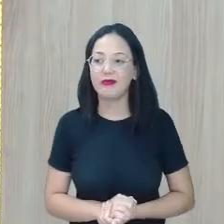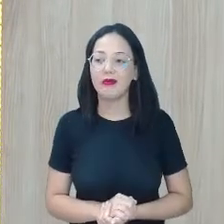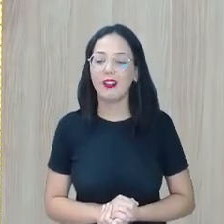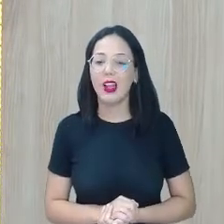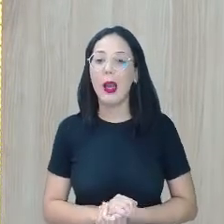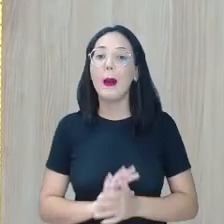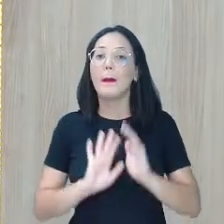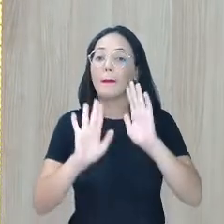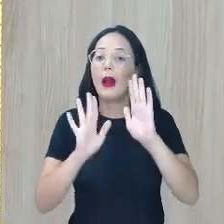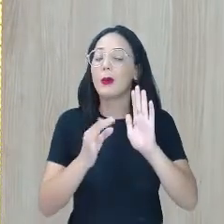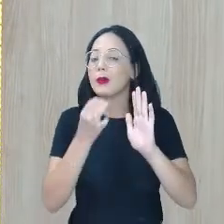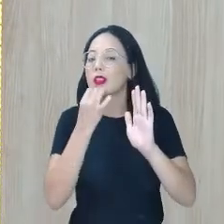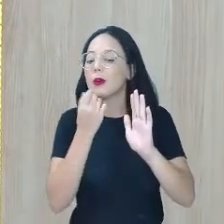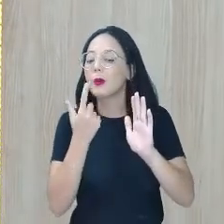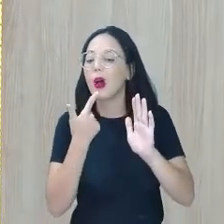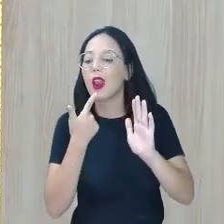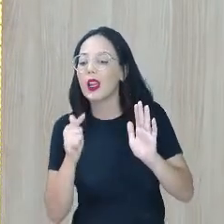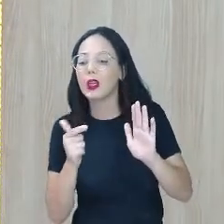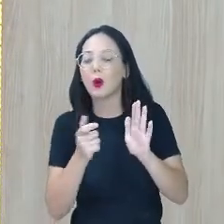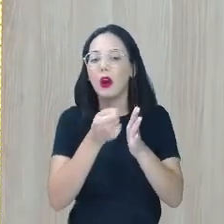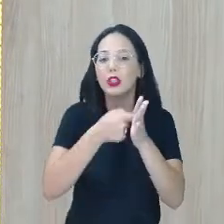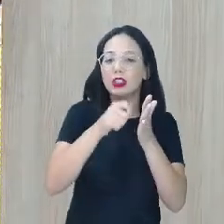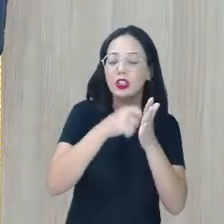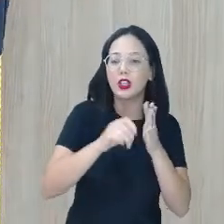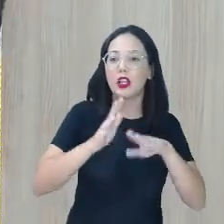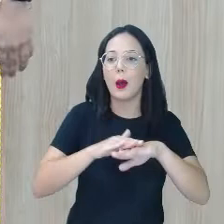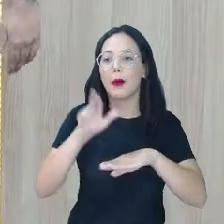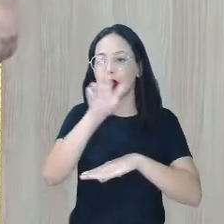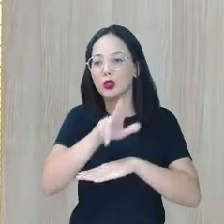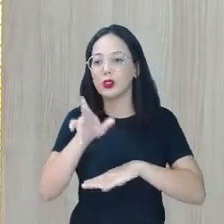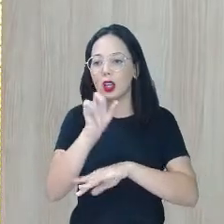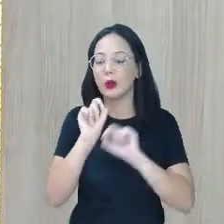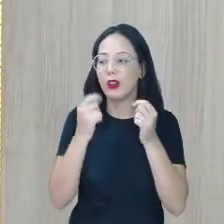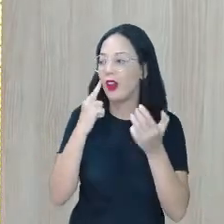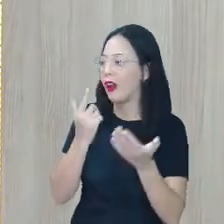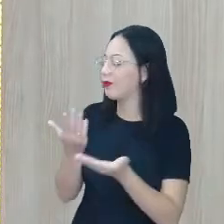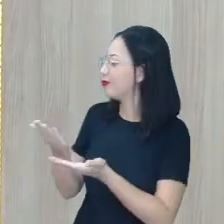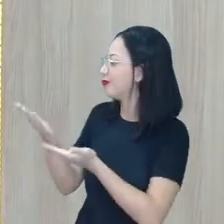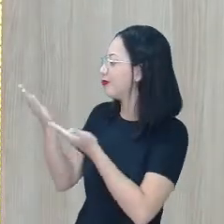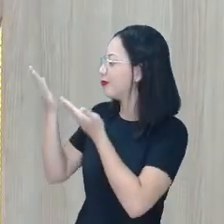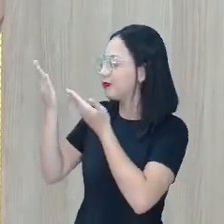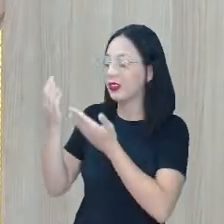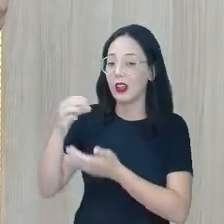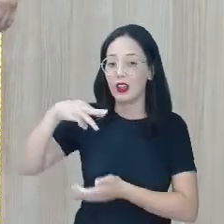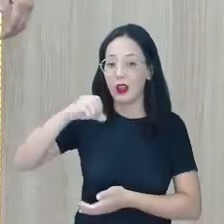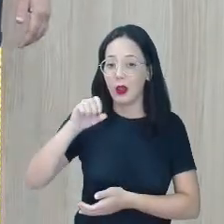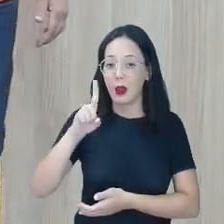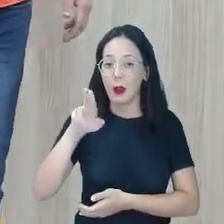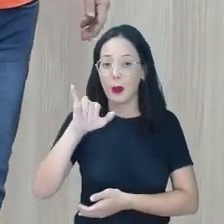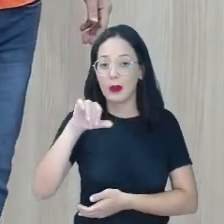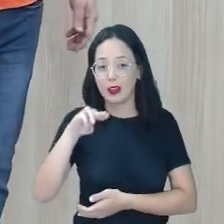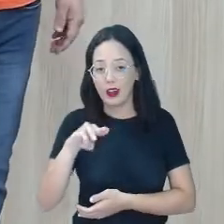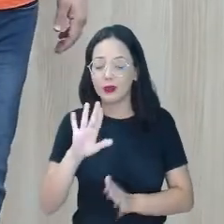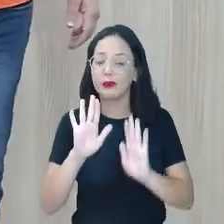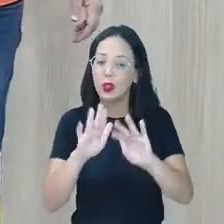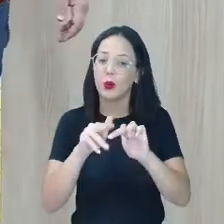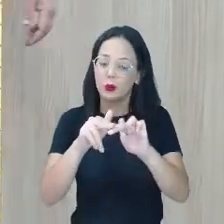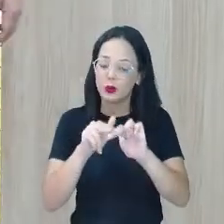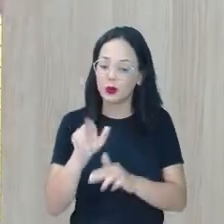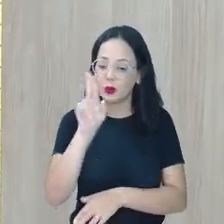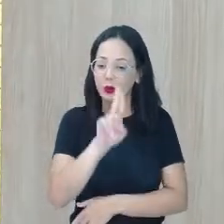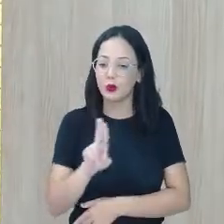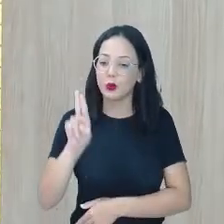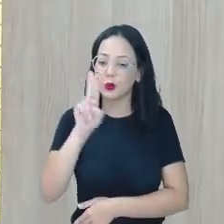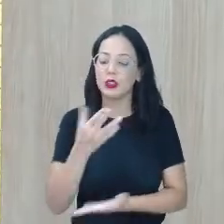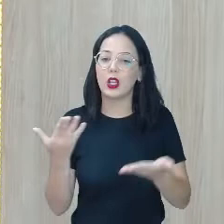o idioma, né, escrito, né, mais utilizado é exatamente o mandarim. Certo? Então, eles vão